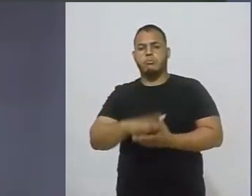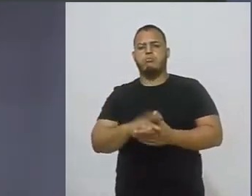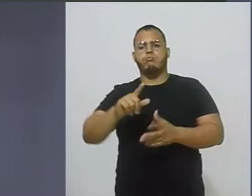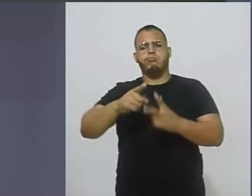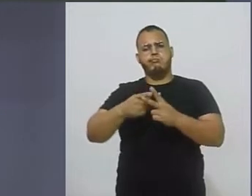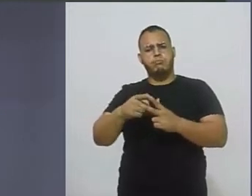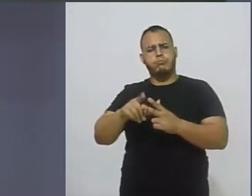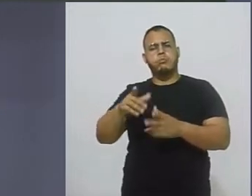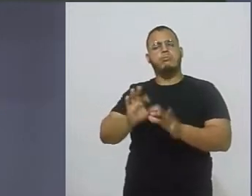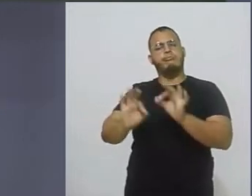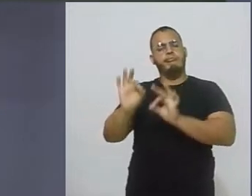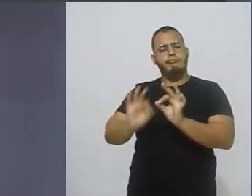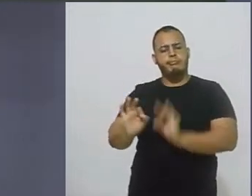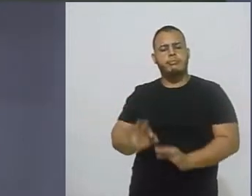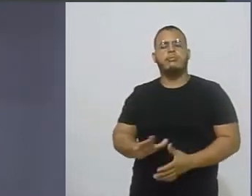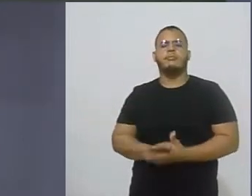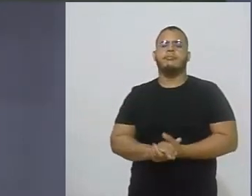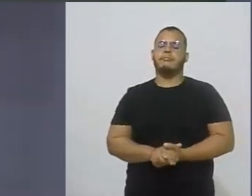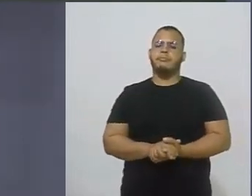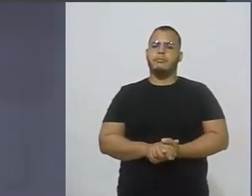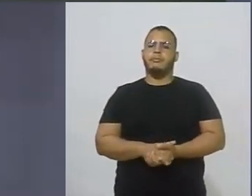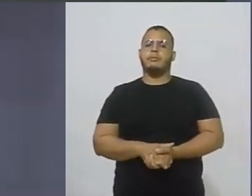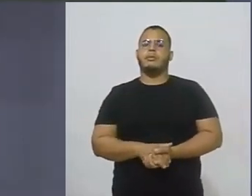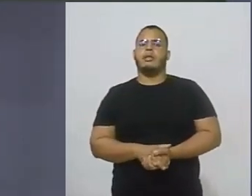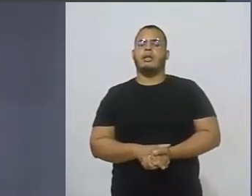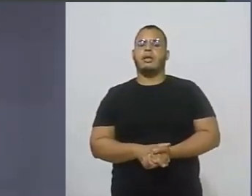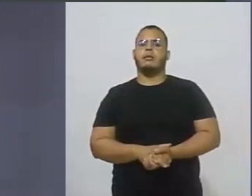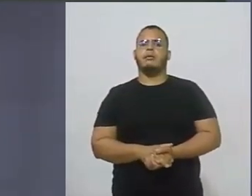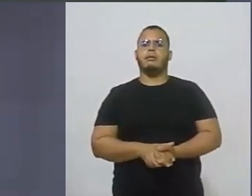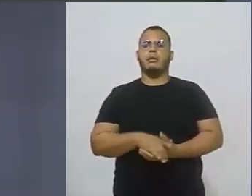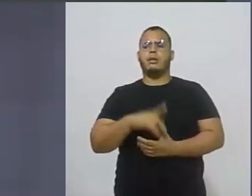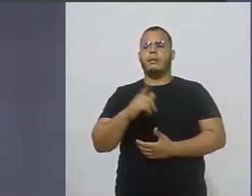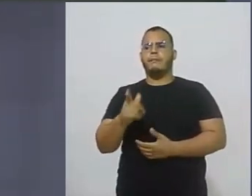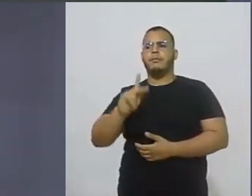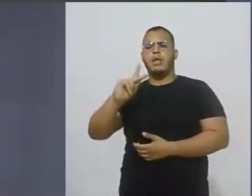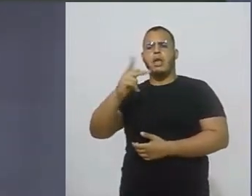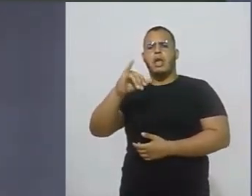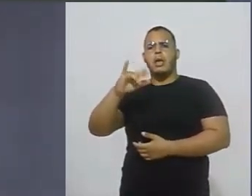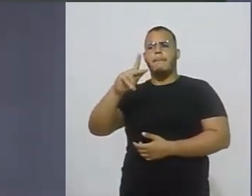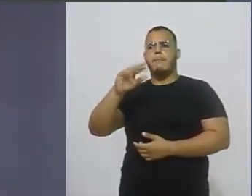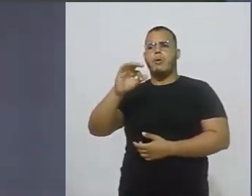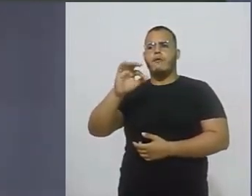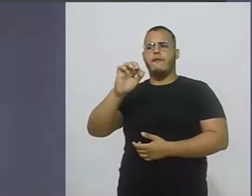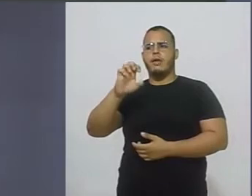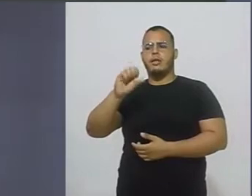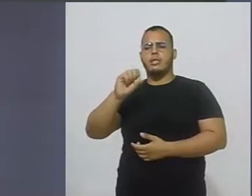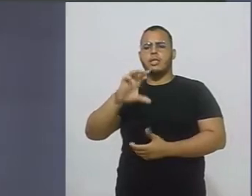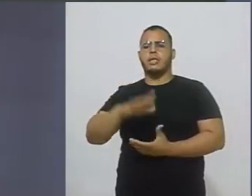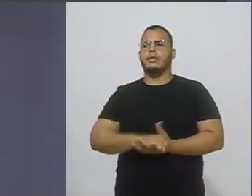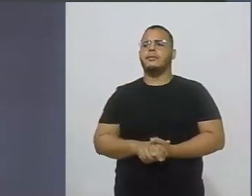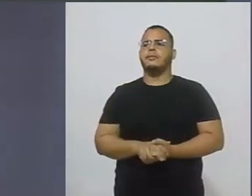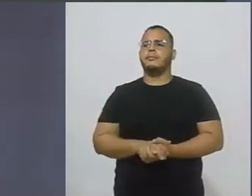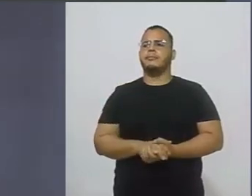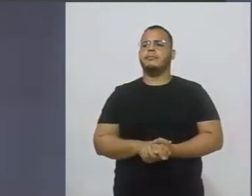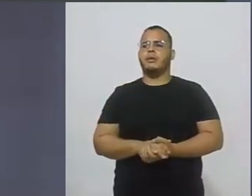da hipófise, certo? E a hipófise, o que é? A gente vai ver aqui, nessa